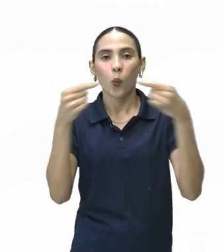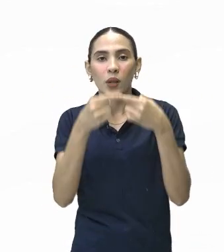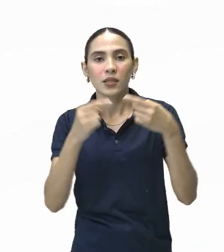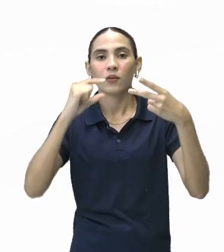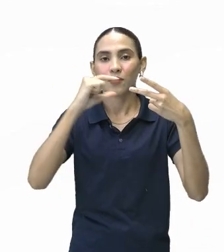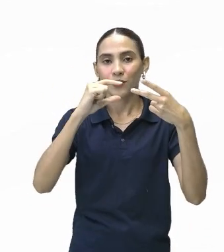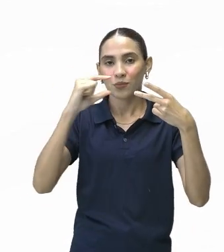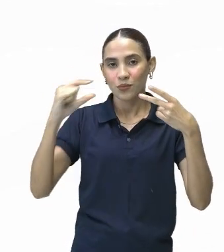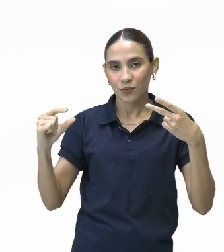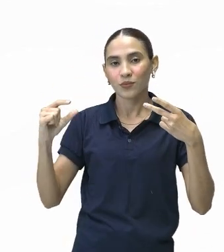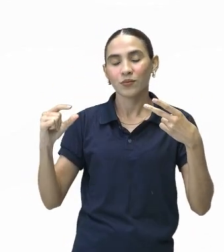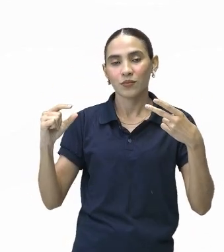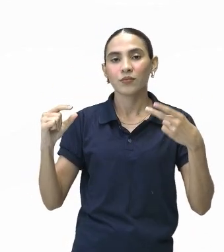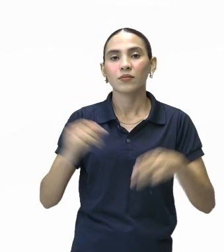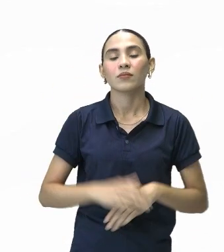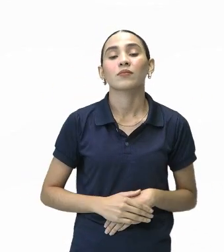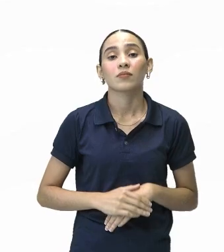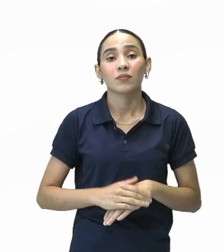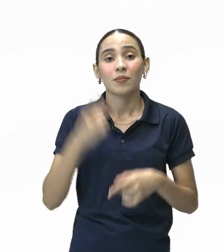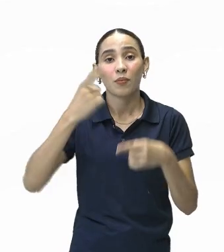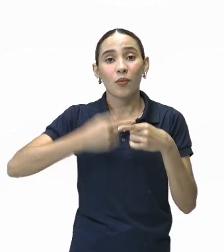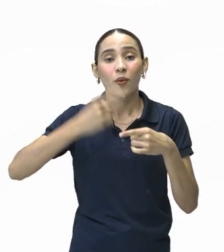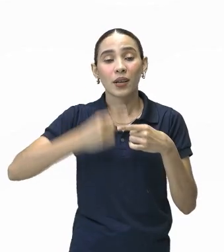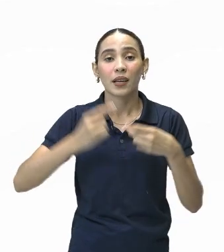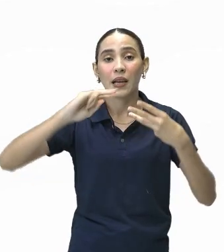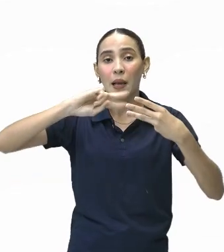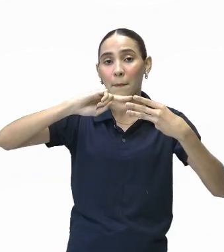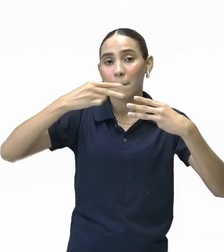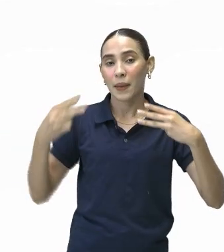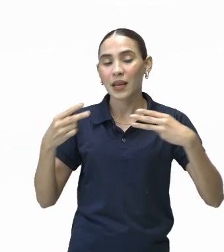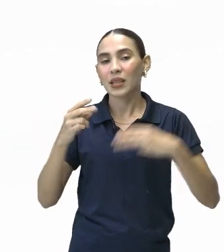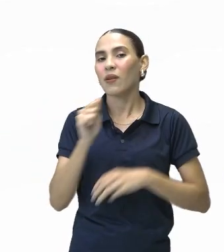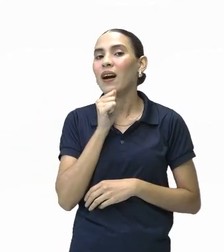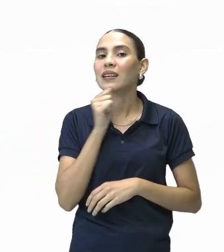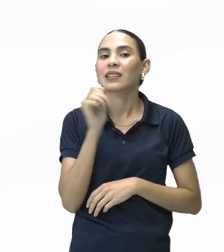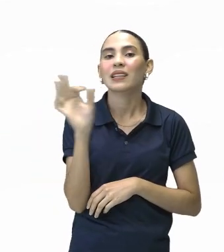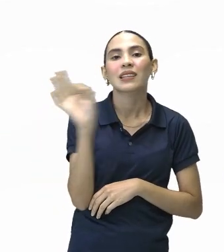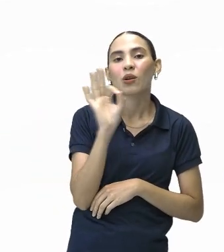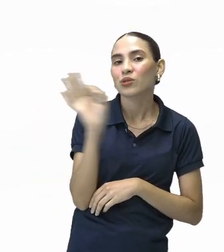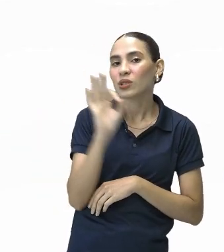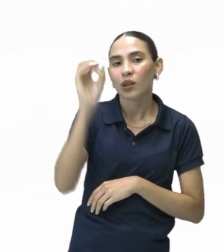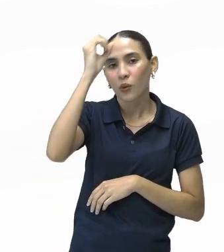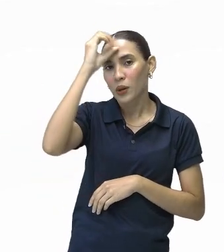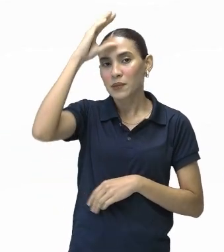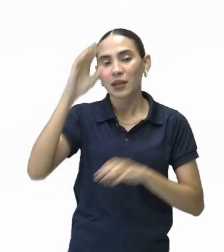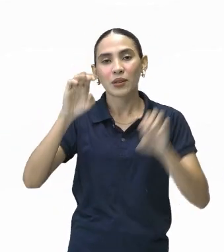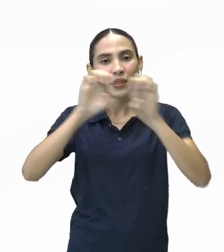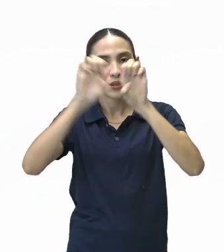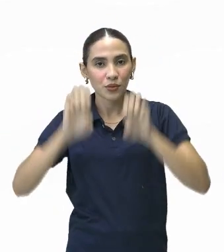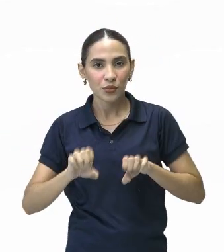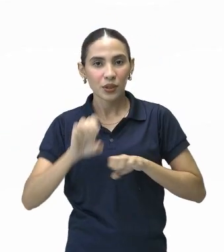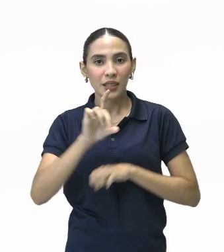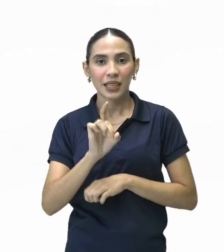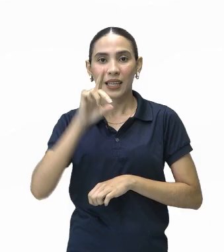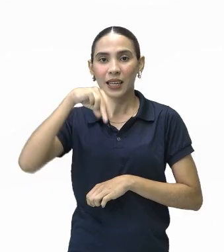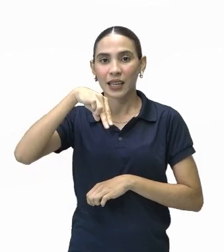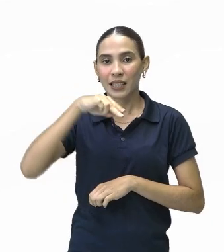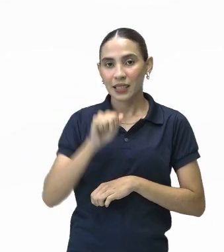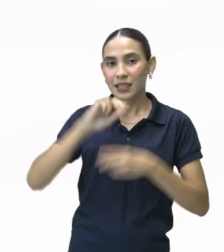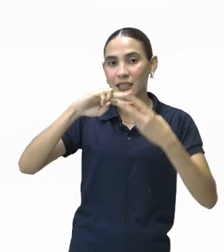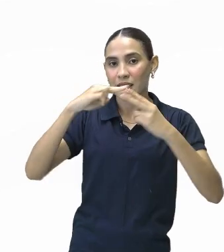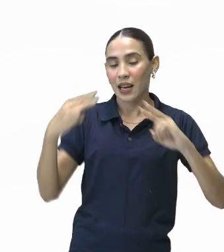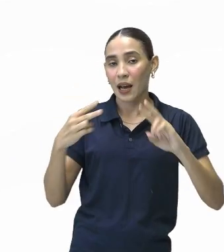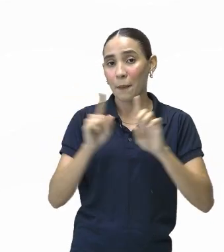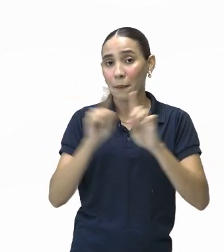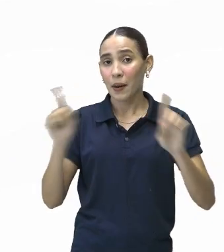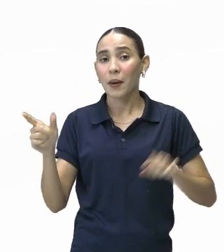com essa nomenclatura, uma vez que Mendel ainda não tinha conhecimento da estrutura do DNA. O que